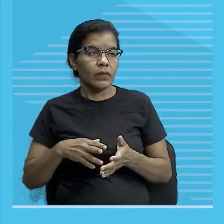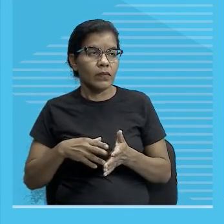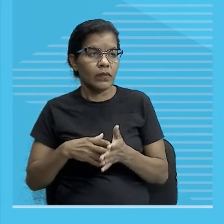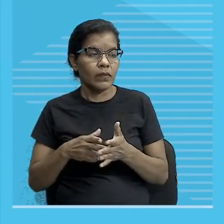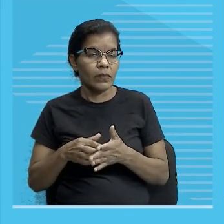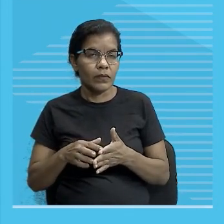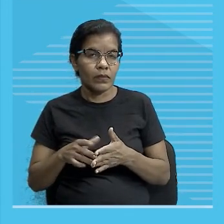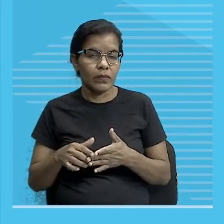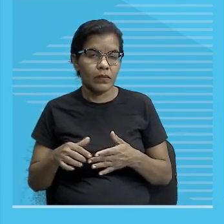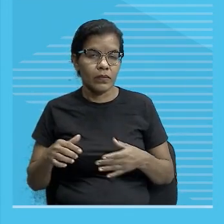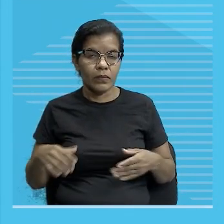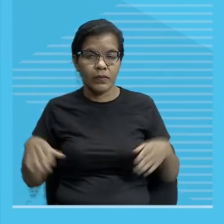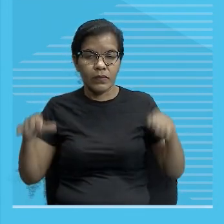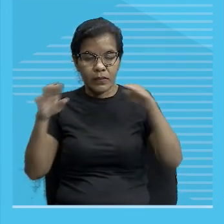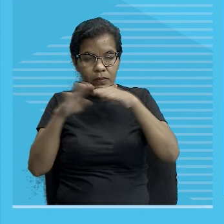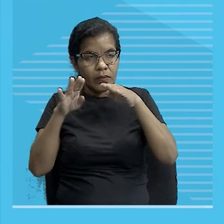Ó,